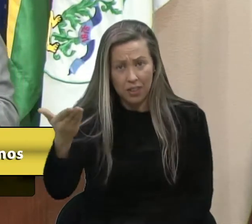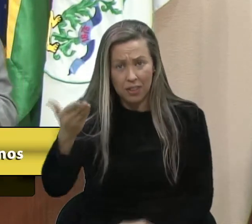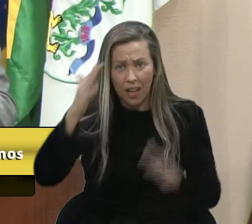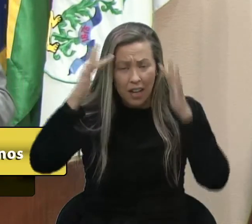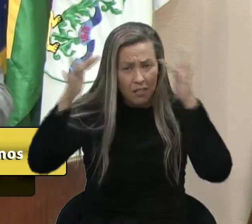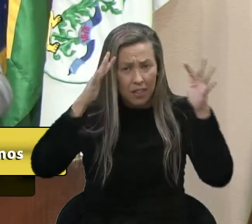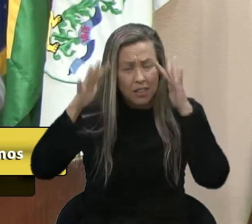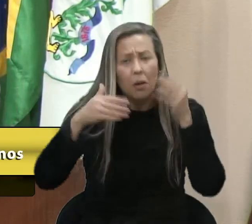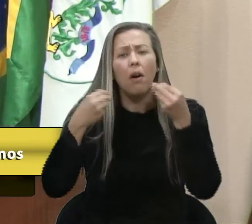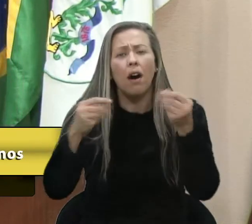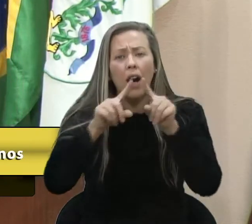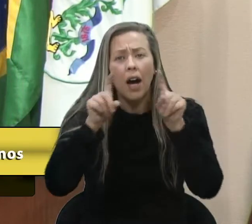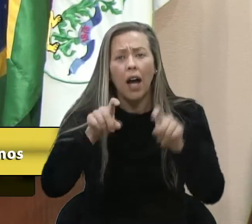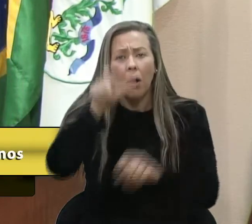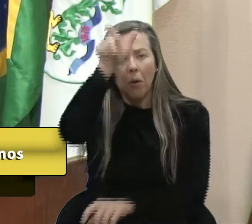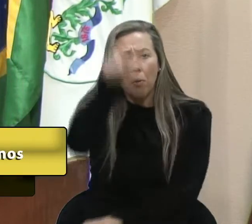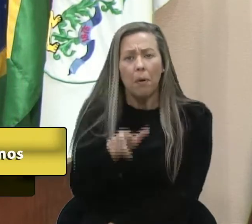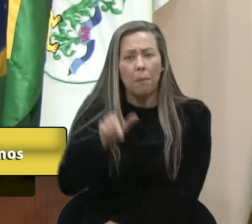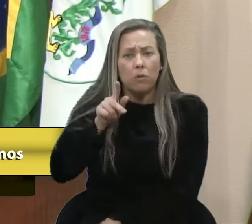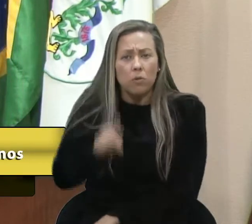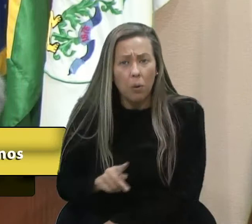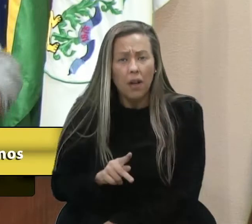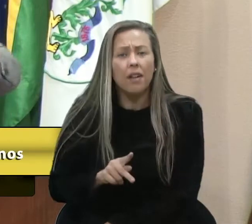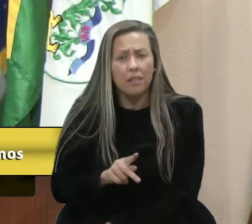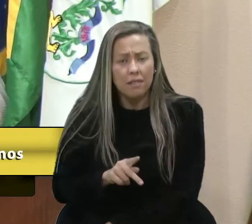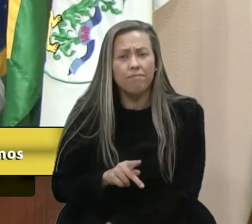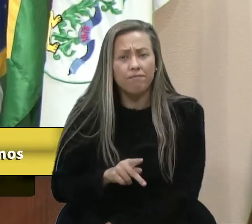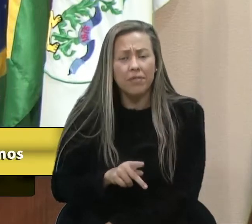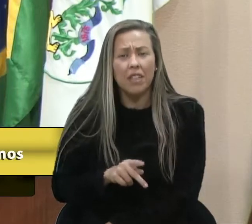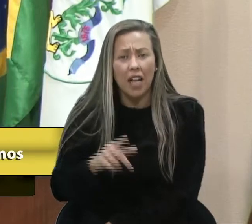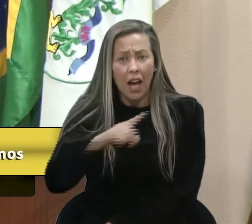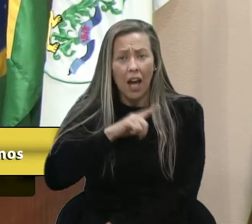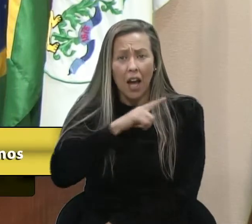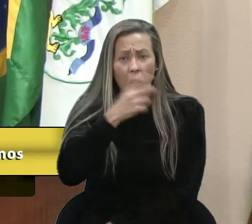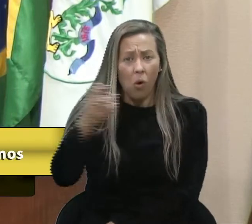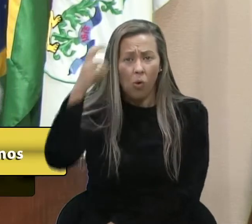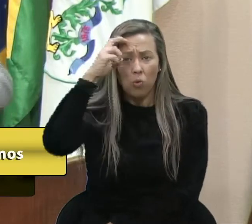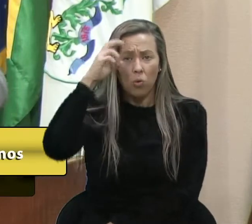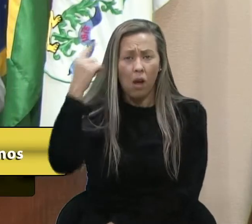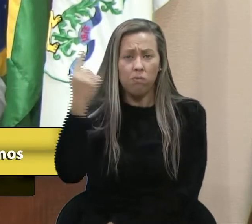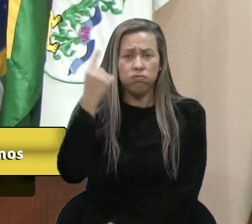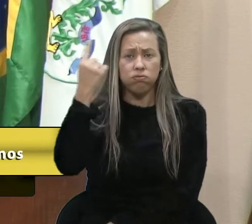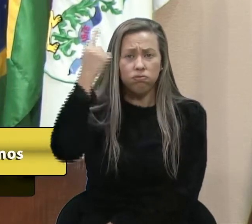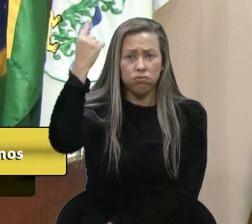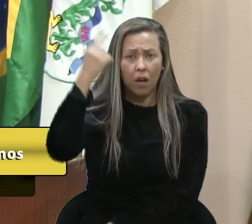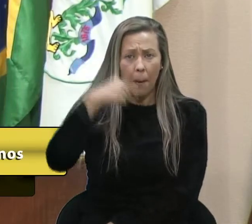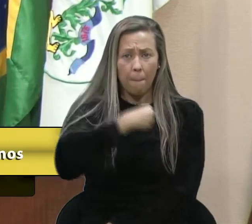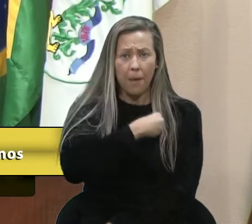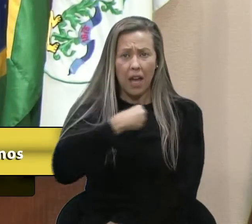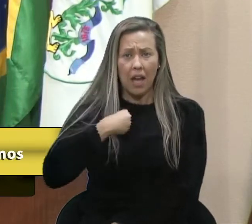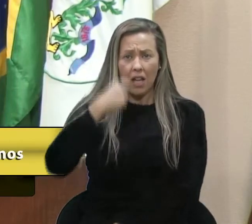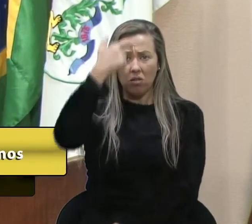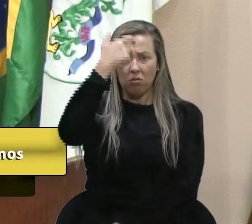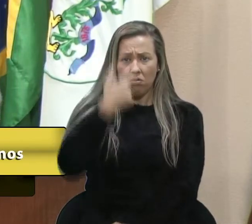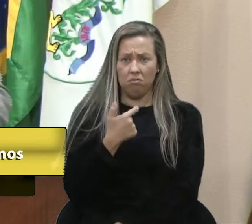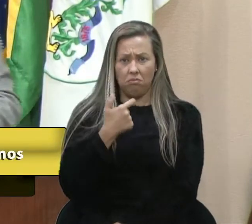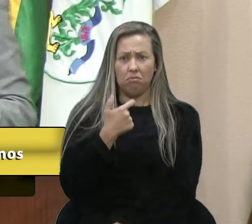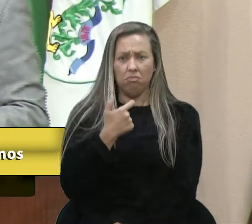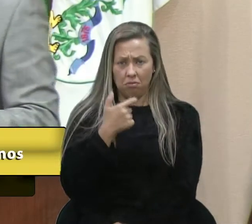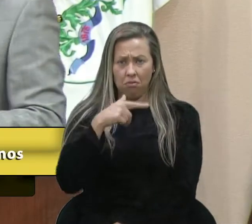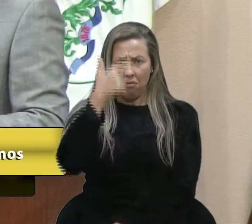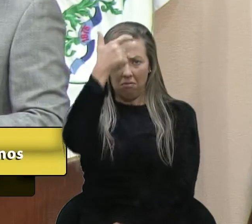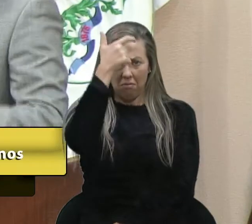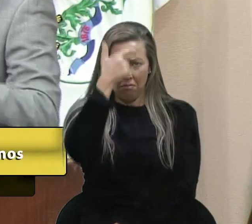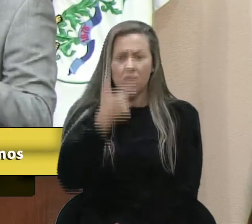excelências, que era uma pessoa com extrema cultura, um médico, uma